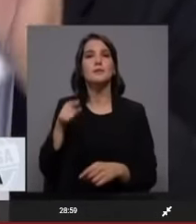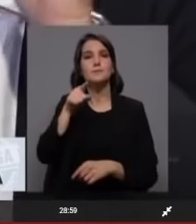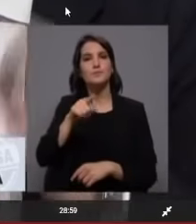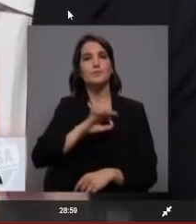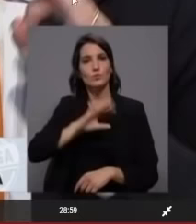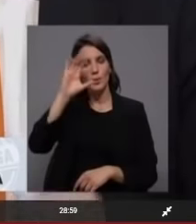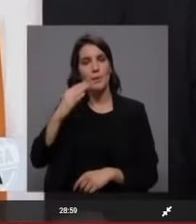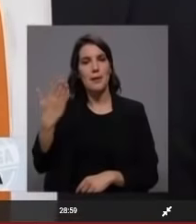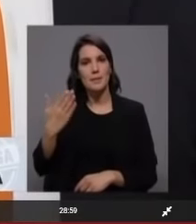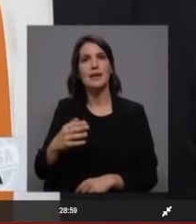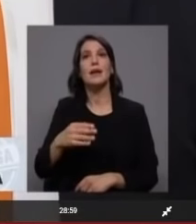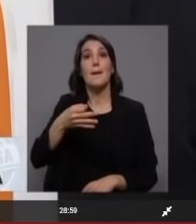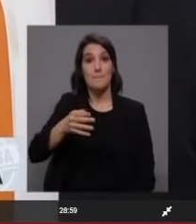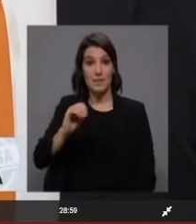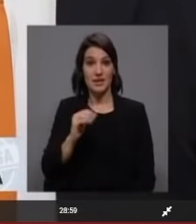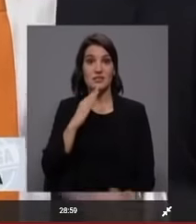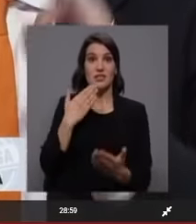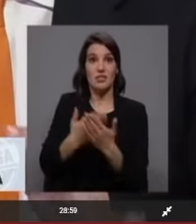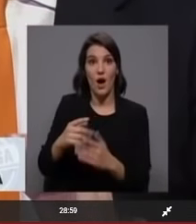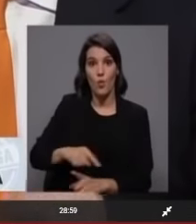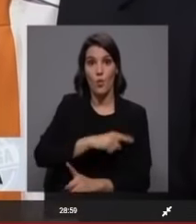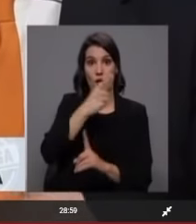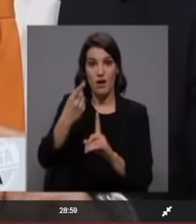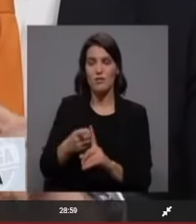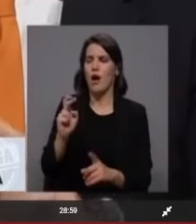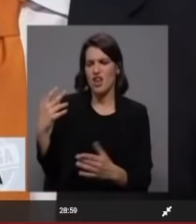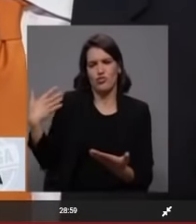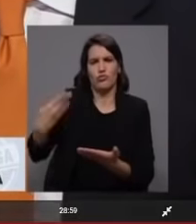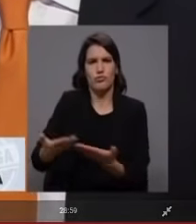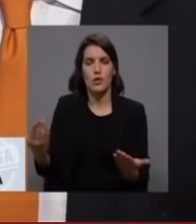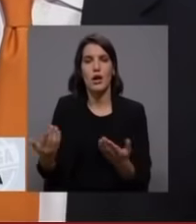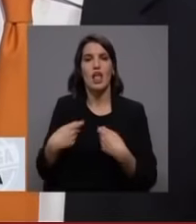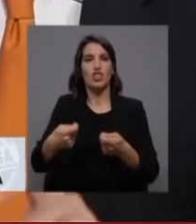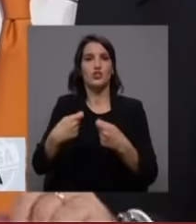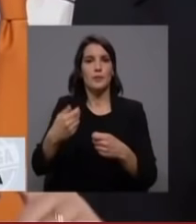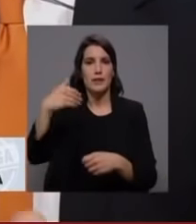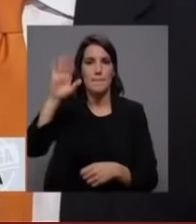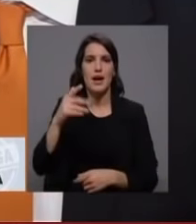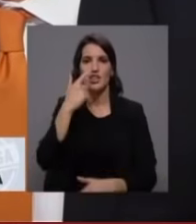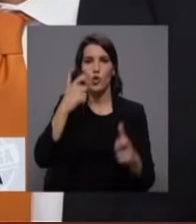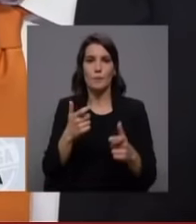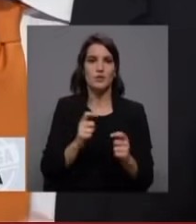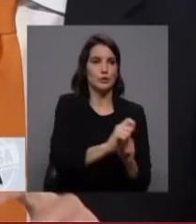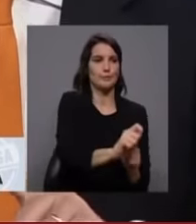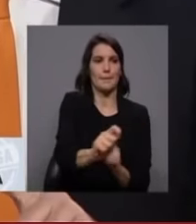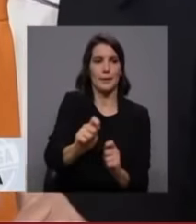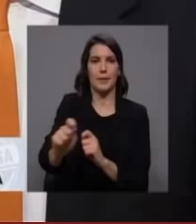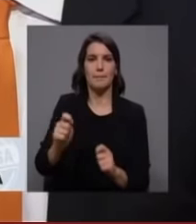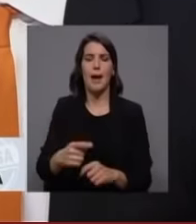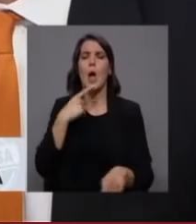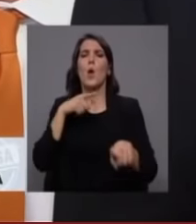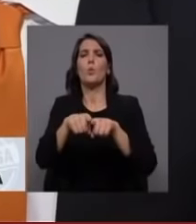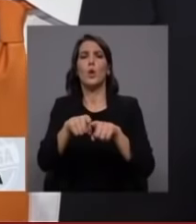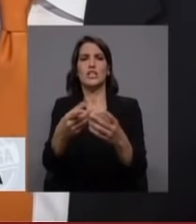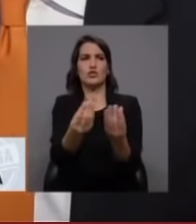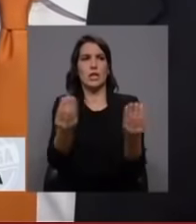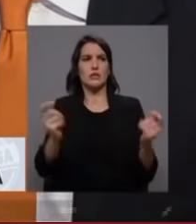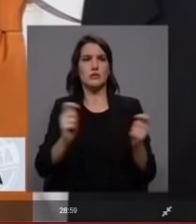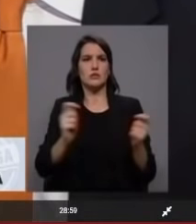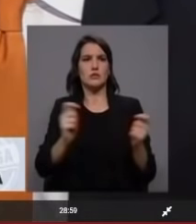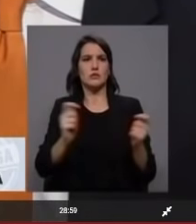sabe que tem o palhaço gerado no último ano nos últimos anos é mais despesas com clientes mais cargos políticos aumento das remunerações